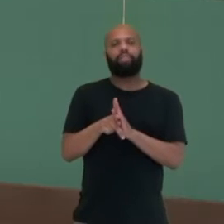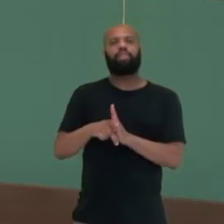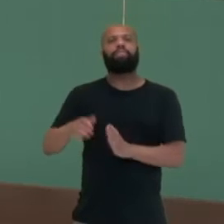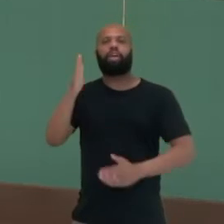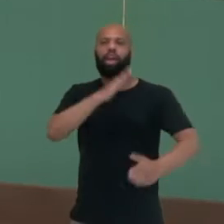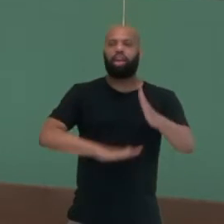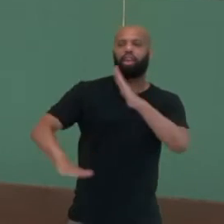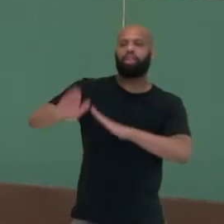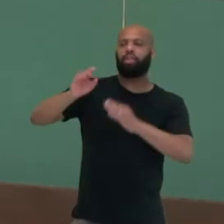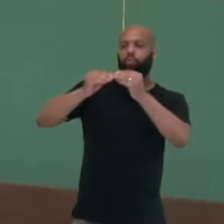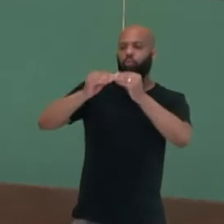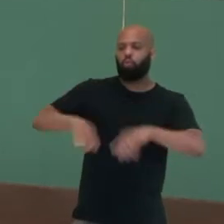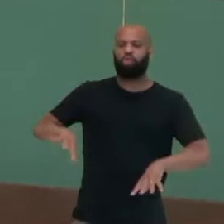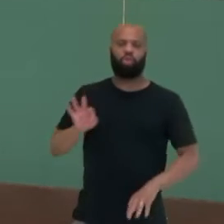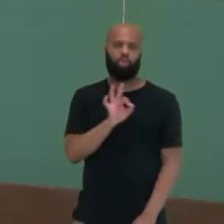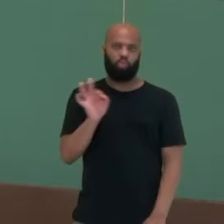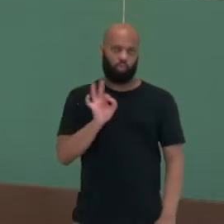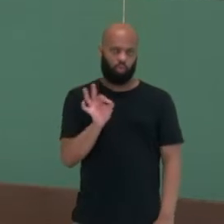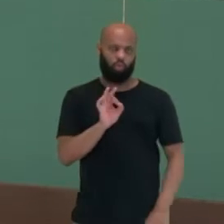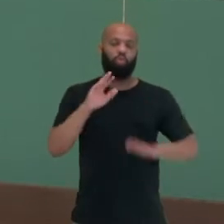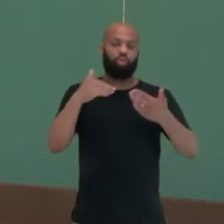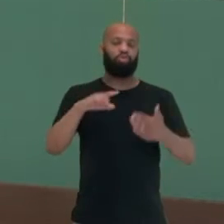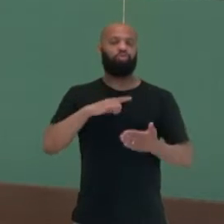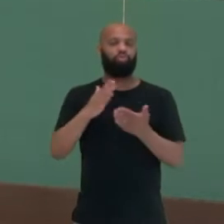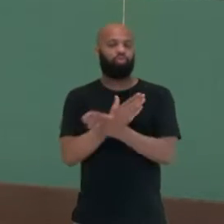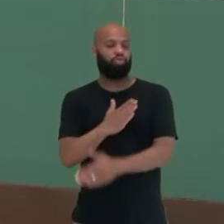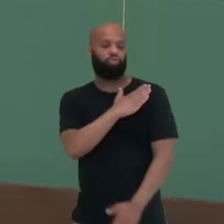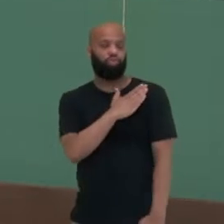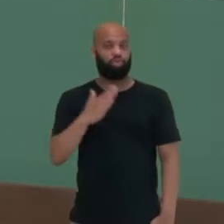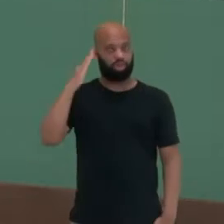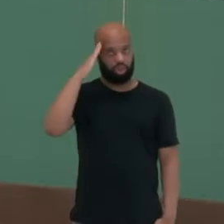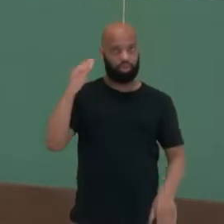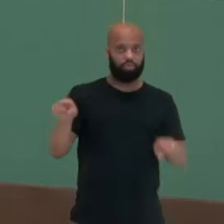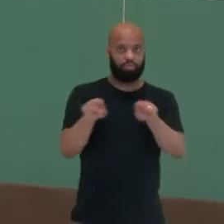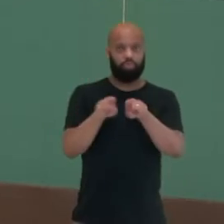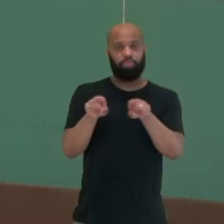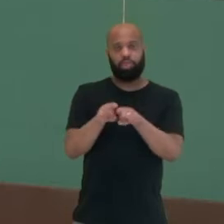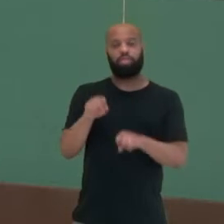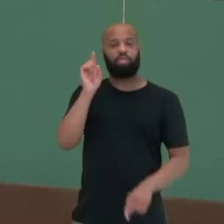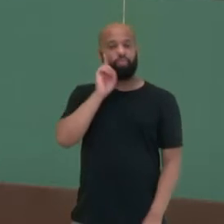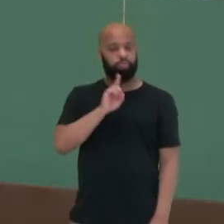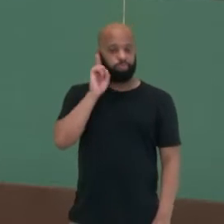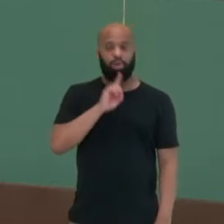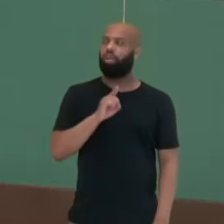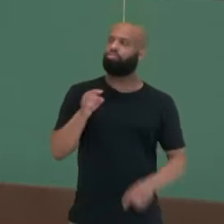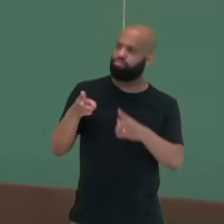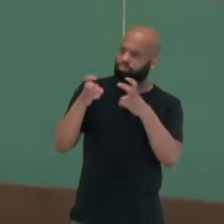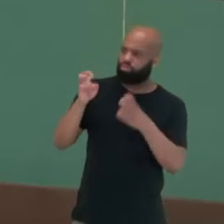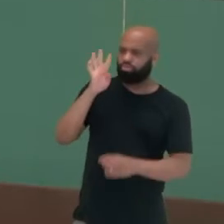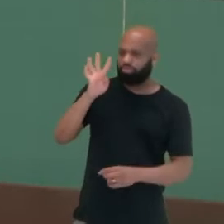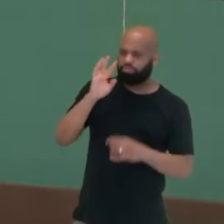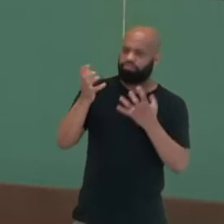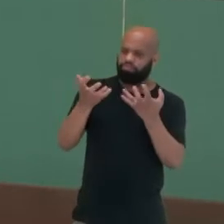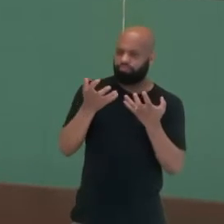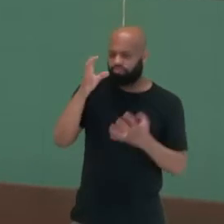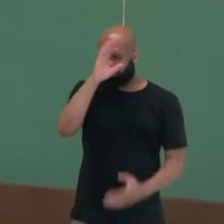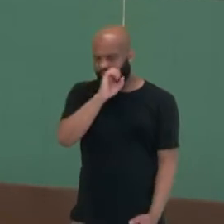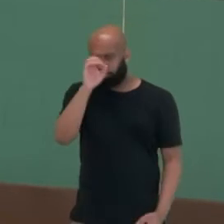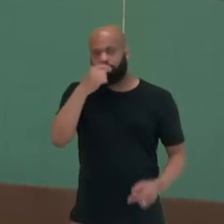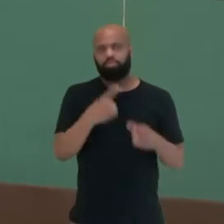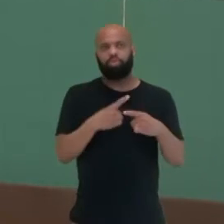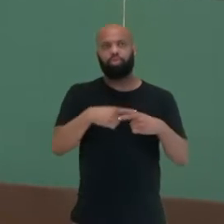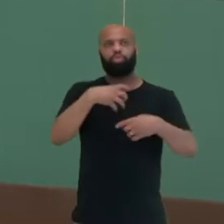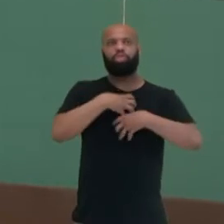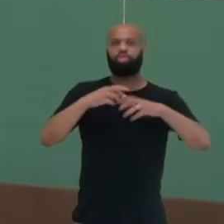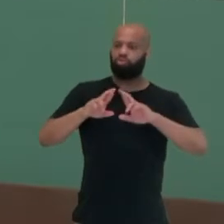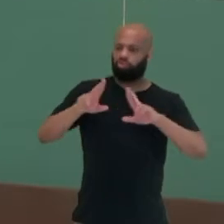interessados em aprender aquela nova arte. Então olha que legal. Eles viram que era uma arte diferente, que não utilizavam armas, e eles